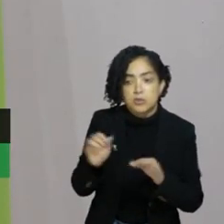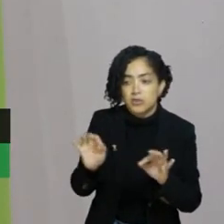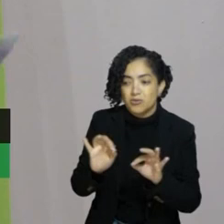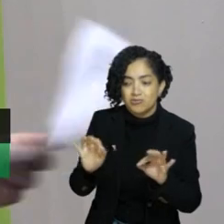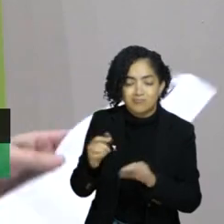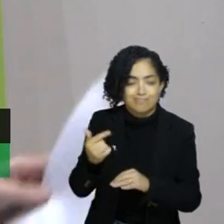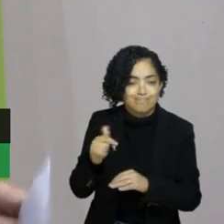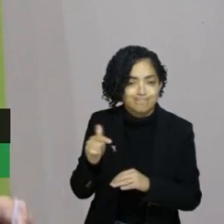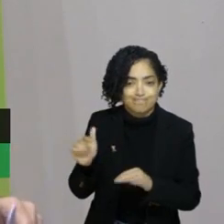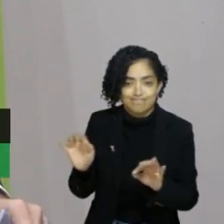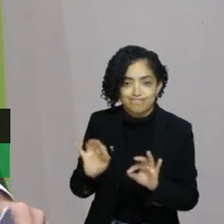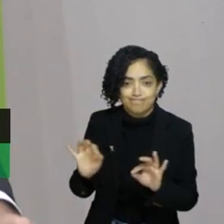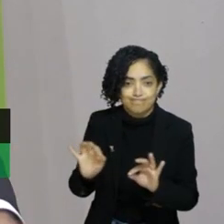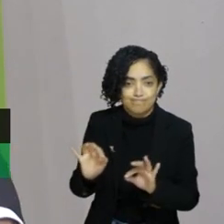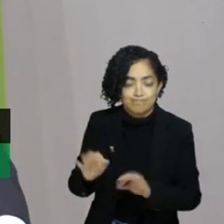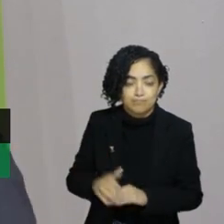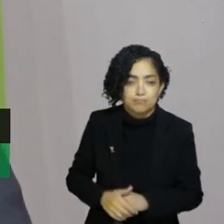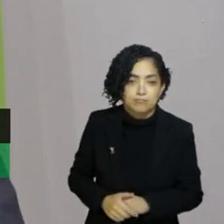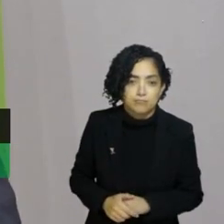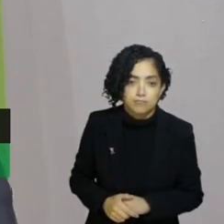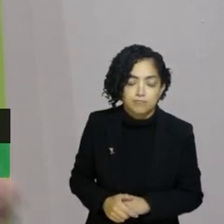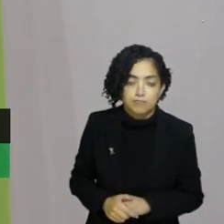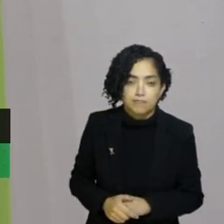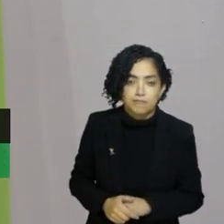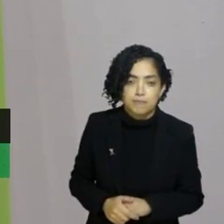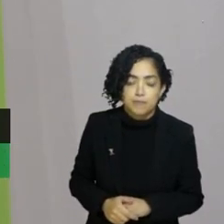professores do nosso estado de Santa Catarina.